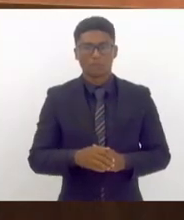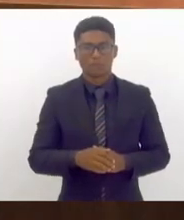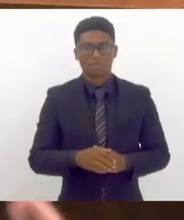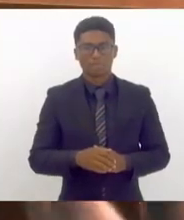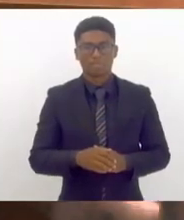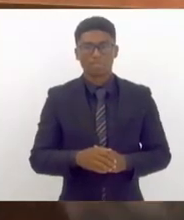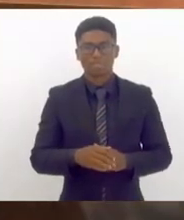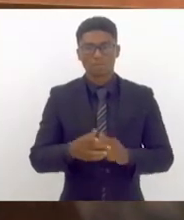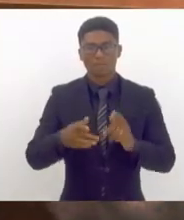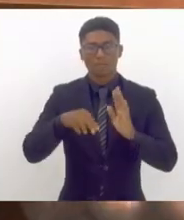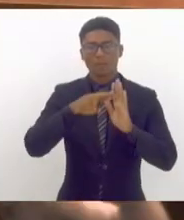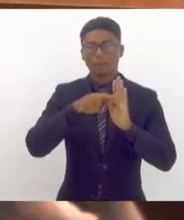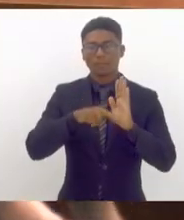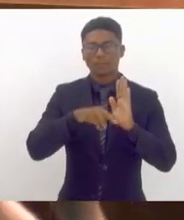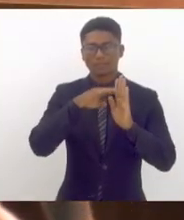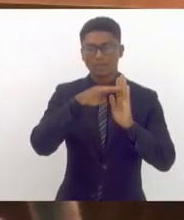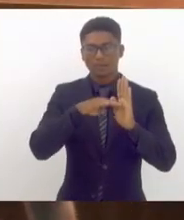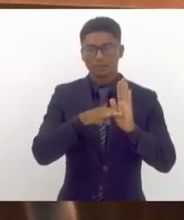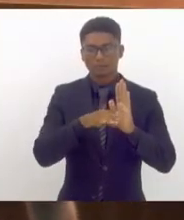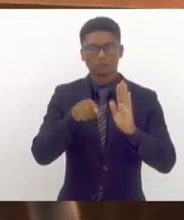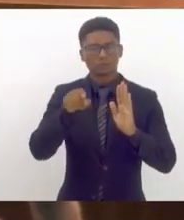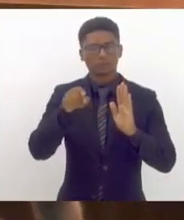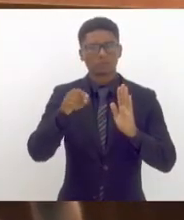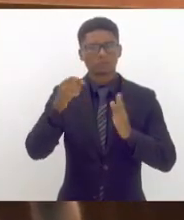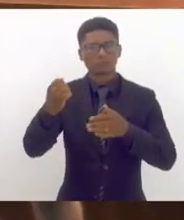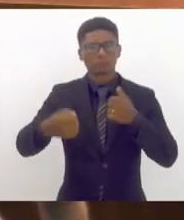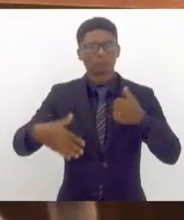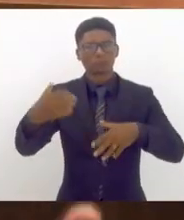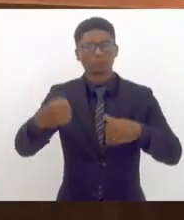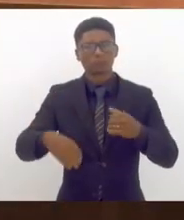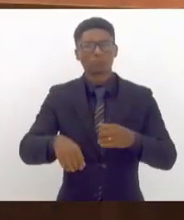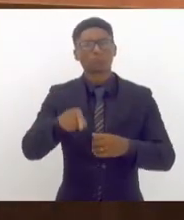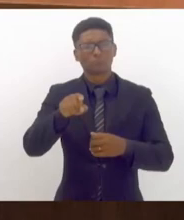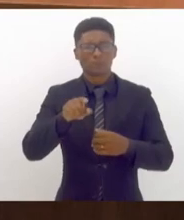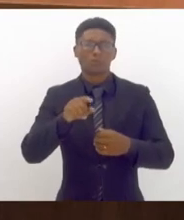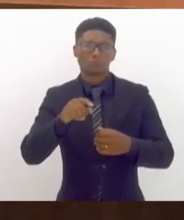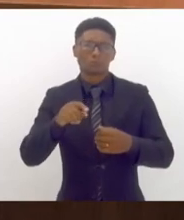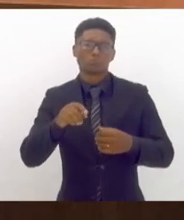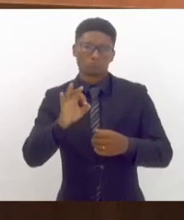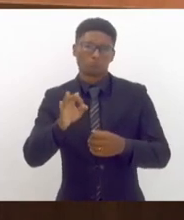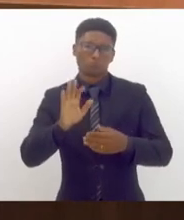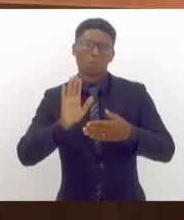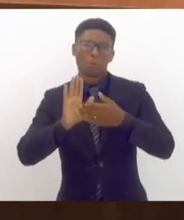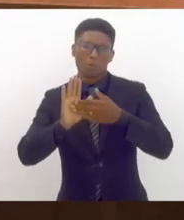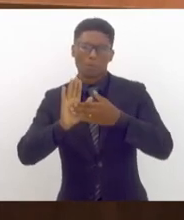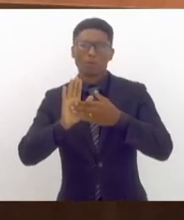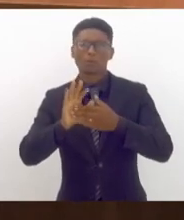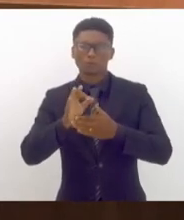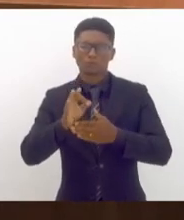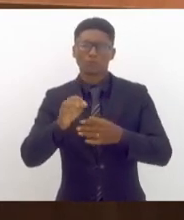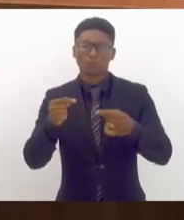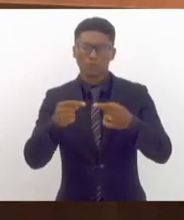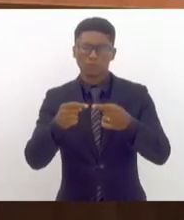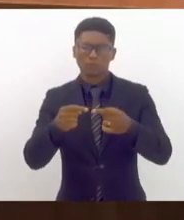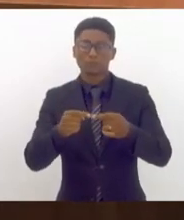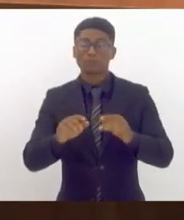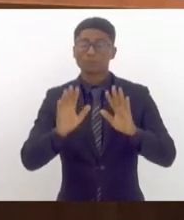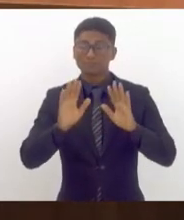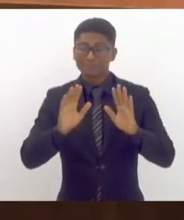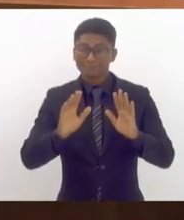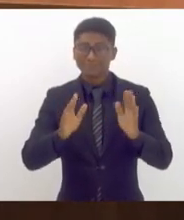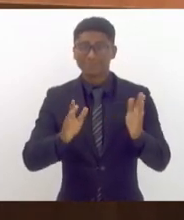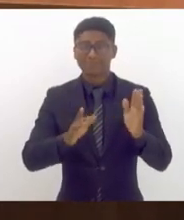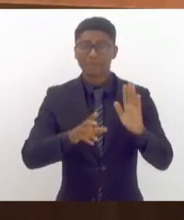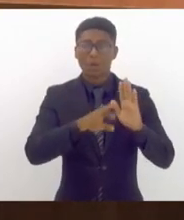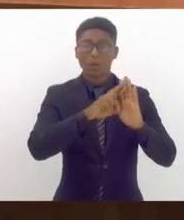Vossa Excelência levantou questões que não são fora de propósito. Não são fora de propósito. Acho que na